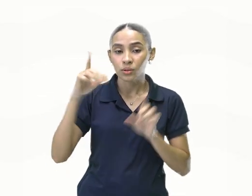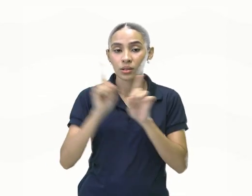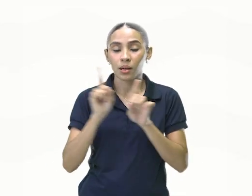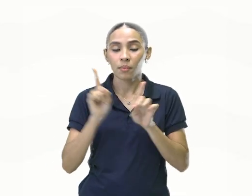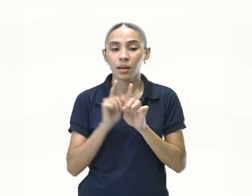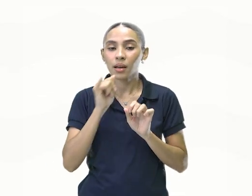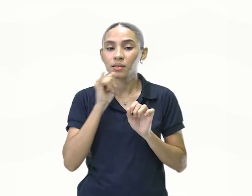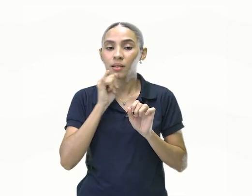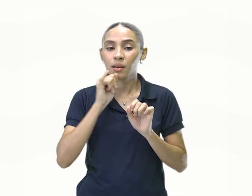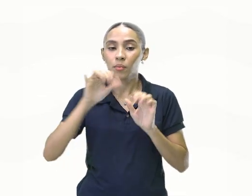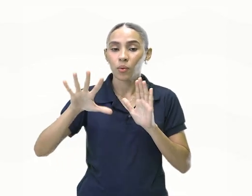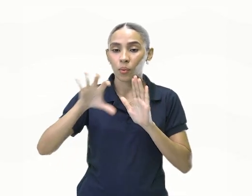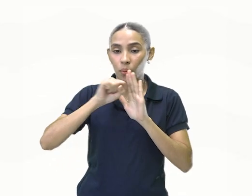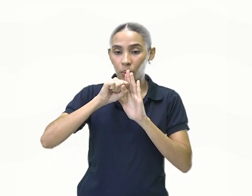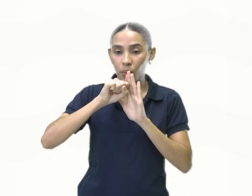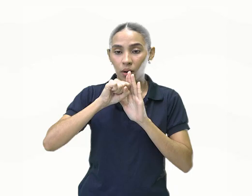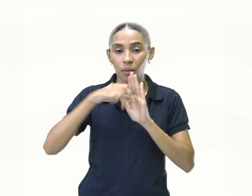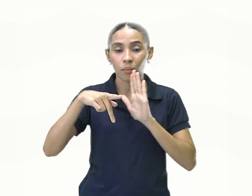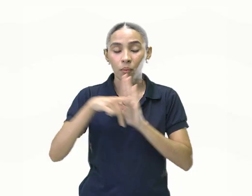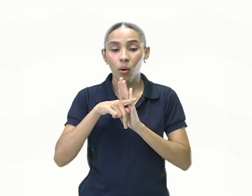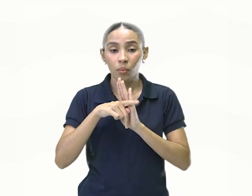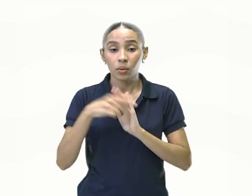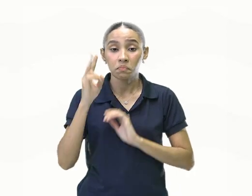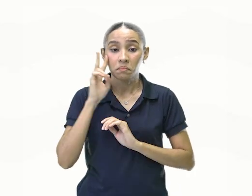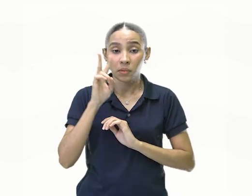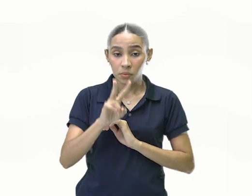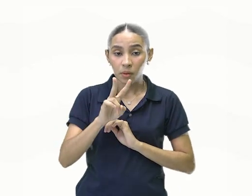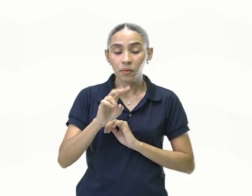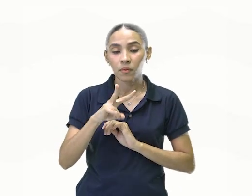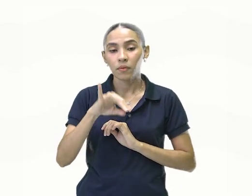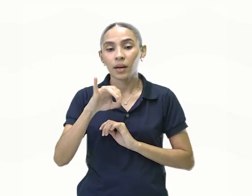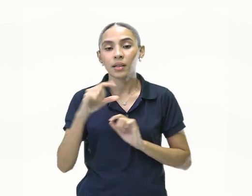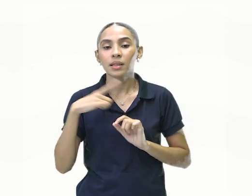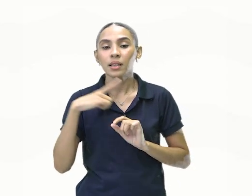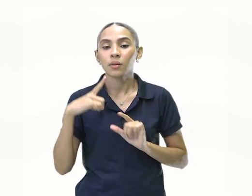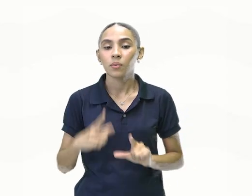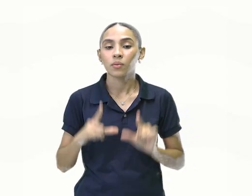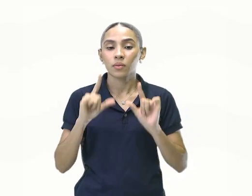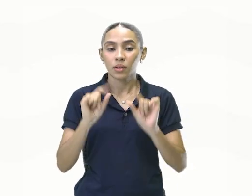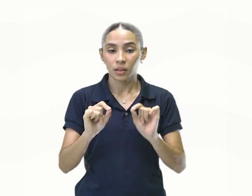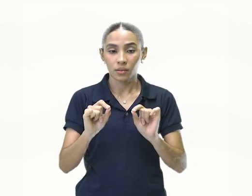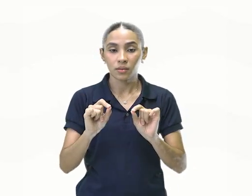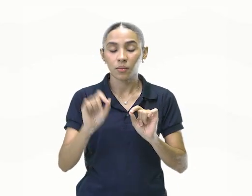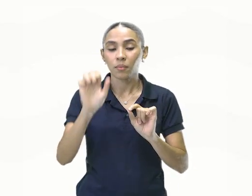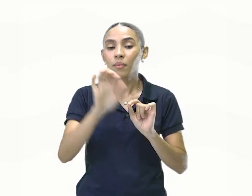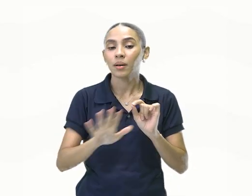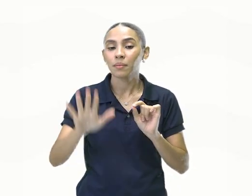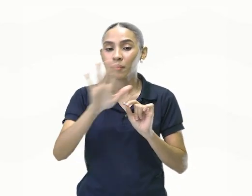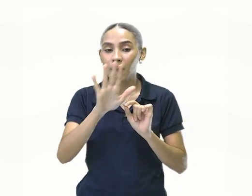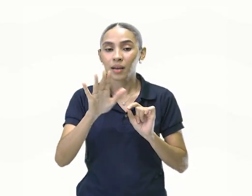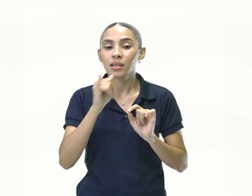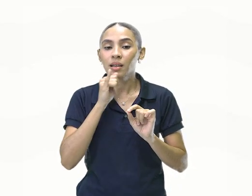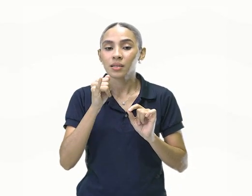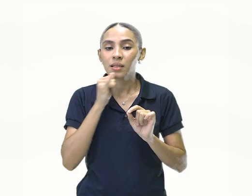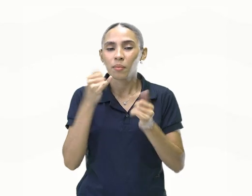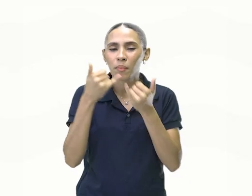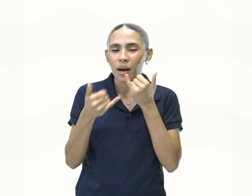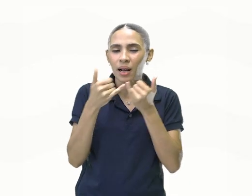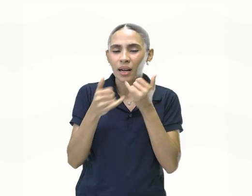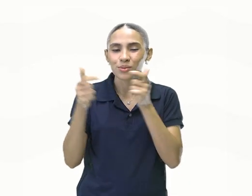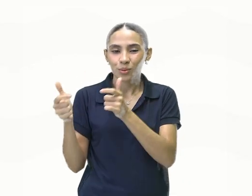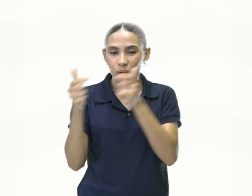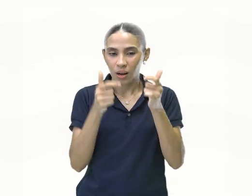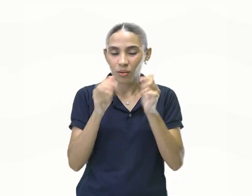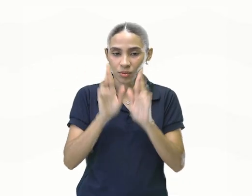a luz que será recebida pelos olhos irá construir uma imagem em